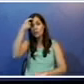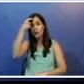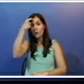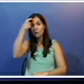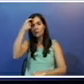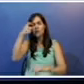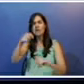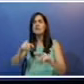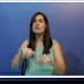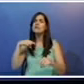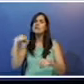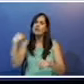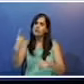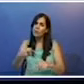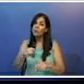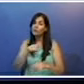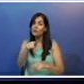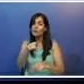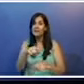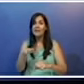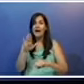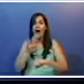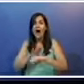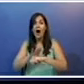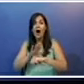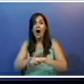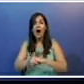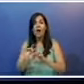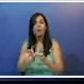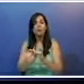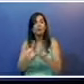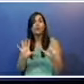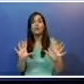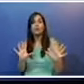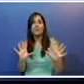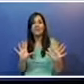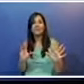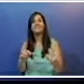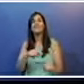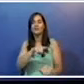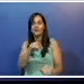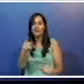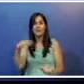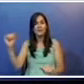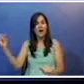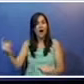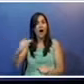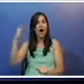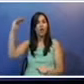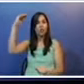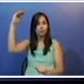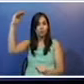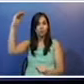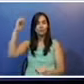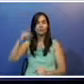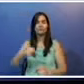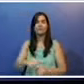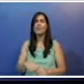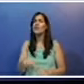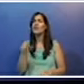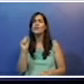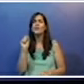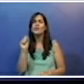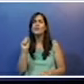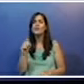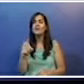vocês conquistarão a autonomia plena, ou seja, serão adultos. E o que será